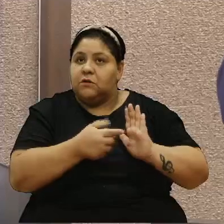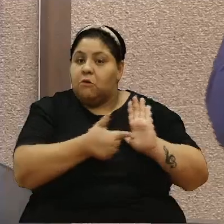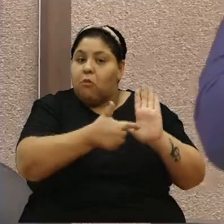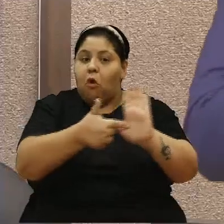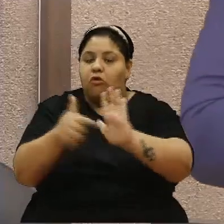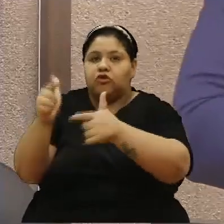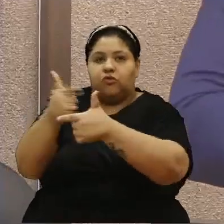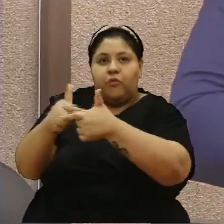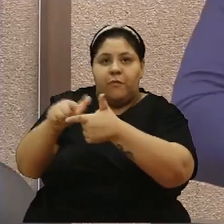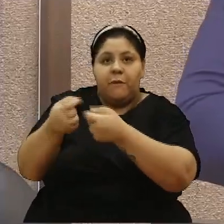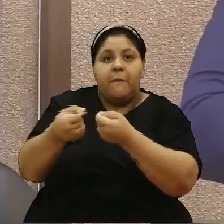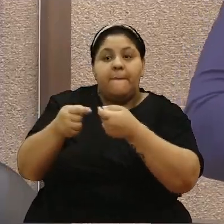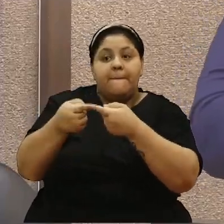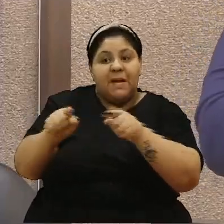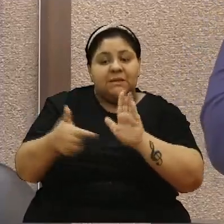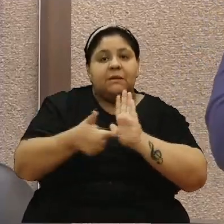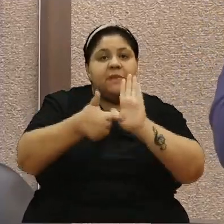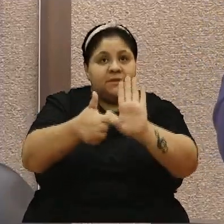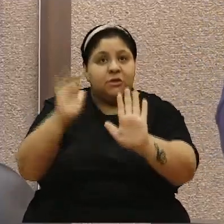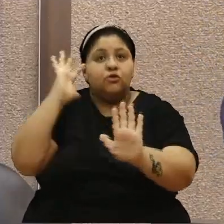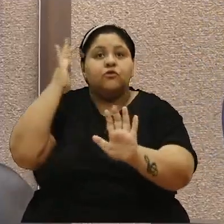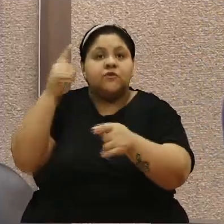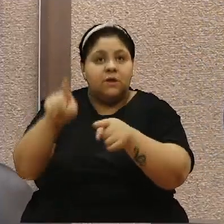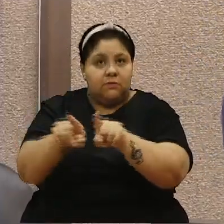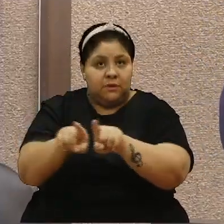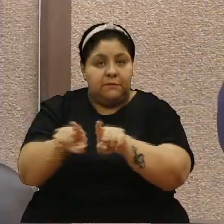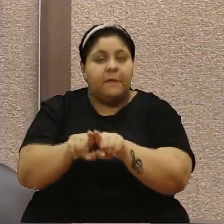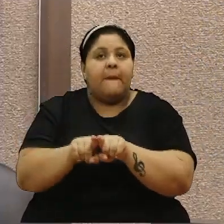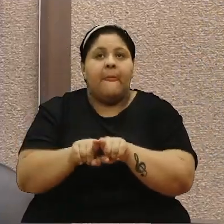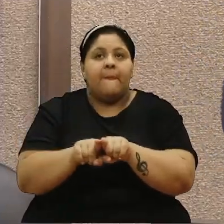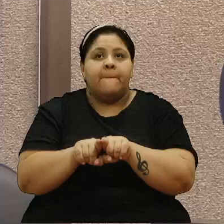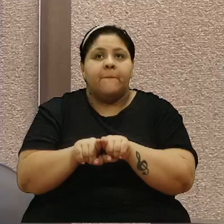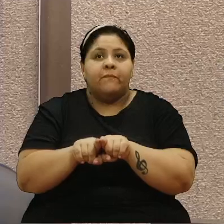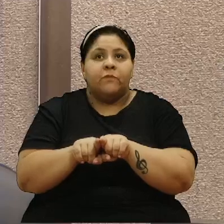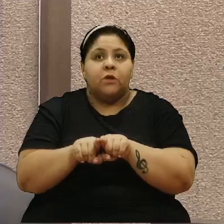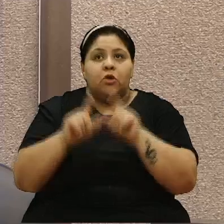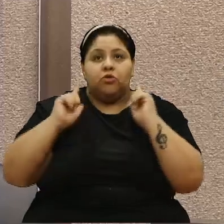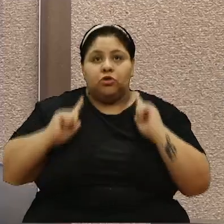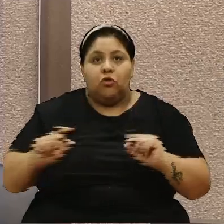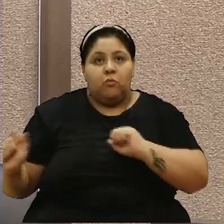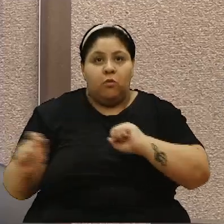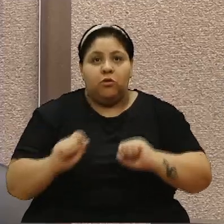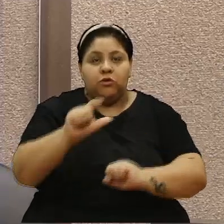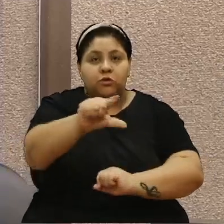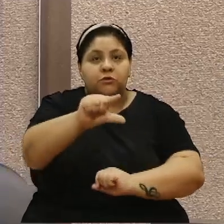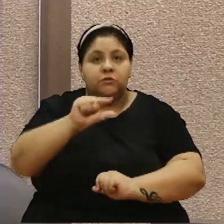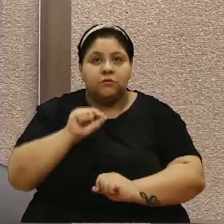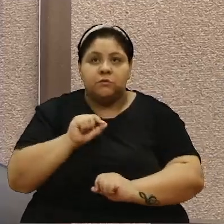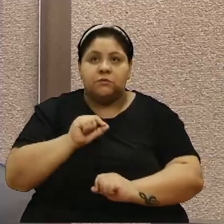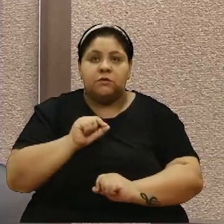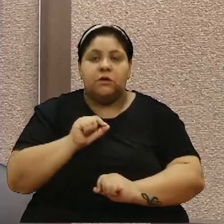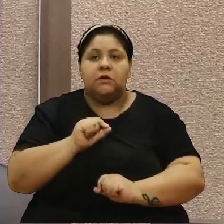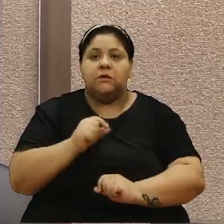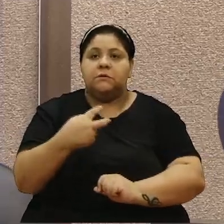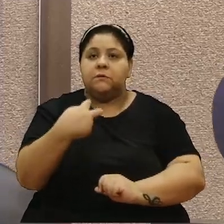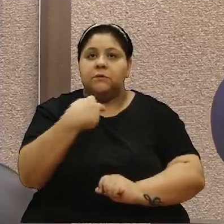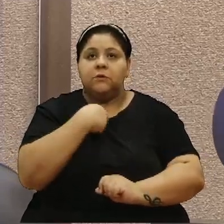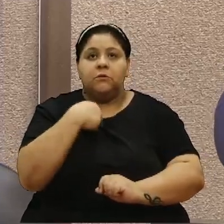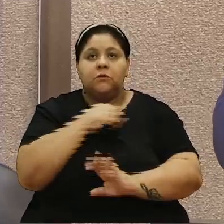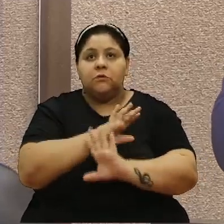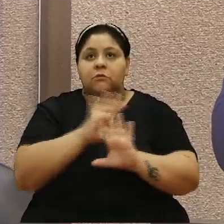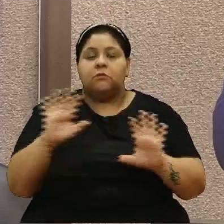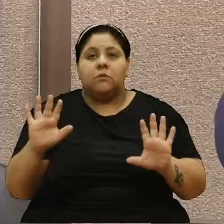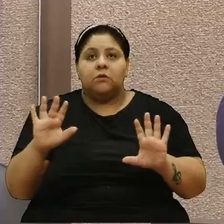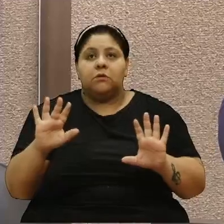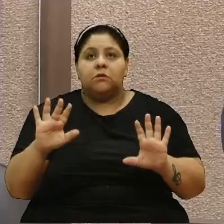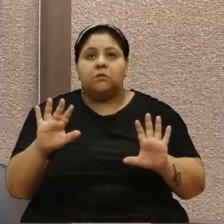apresenta uma possível solução para que o gestor possa decidir. Não pode ficar